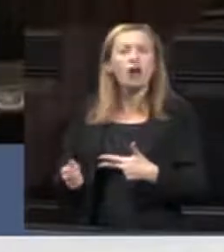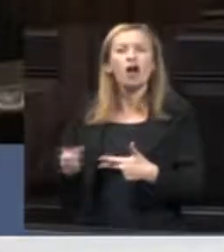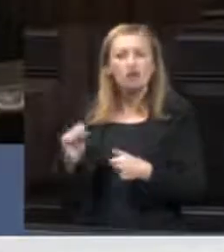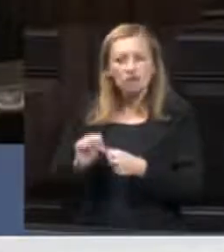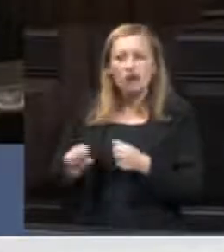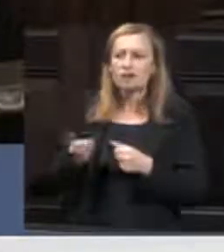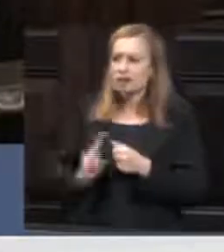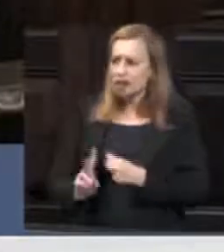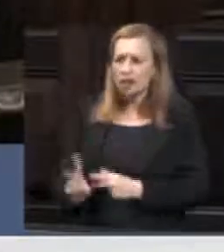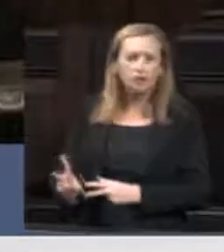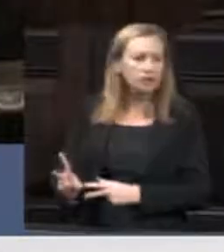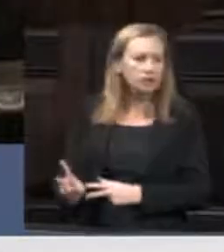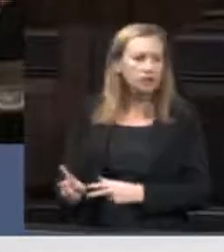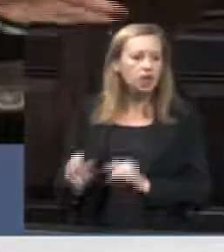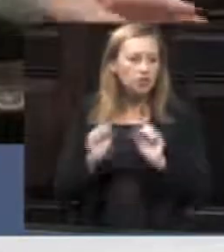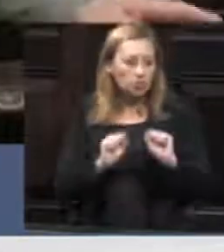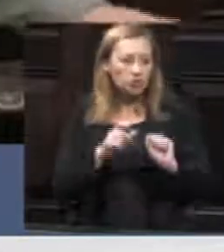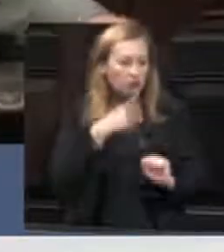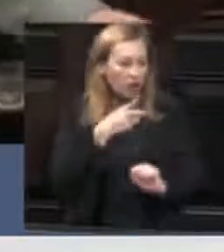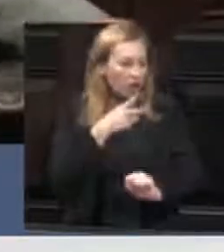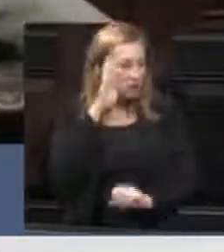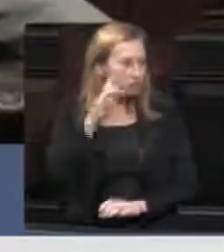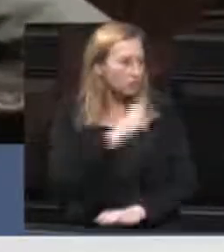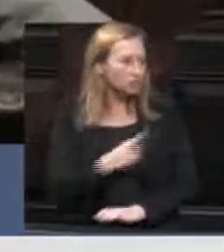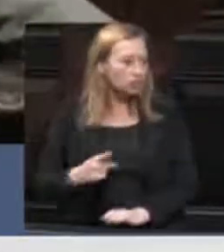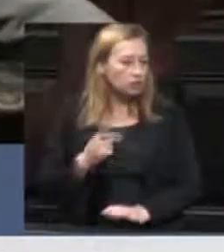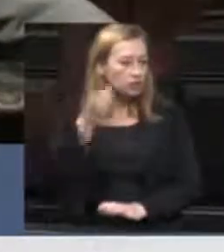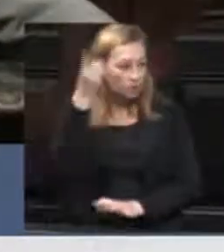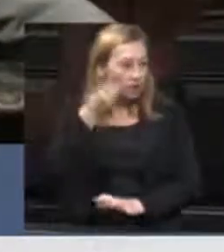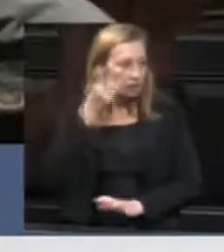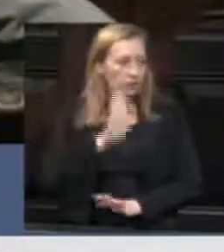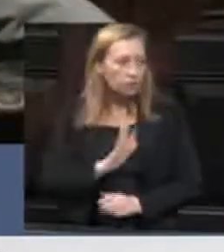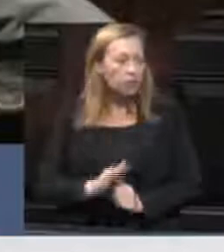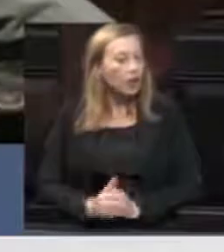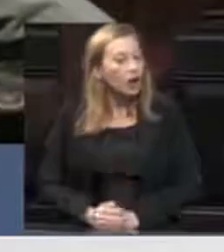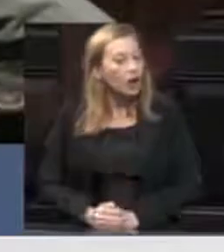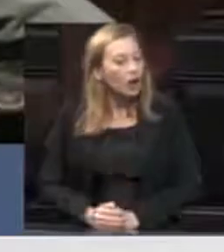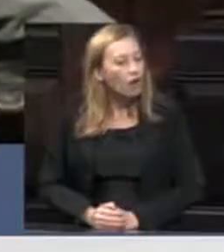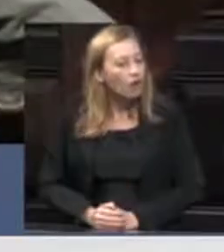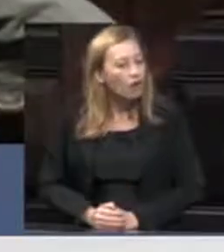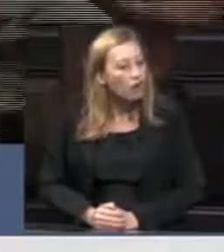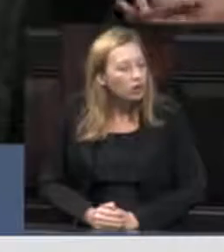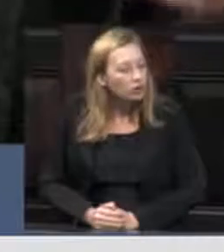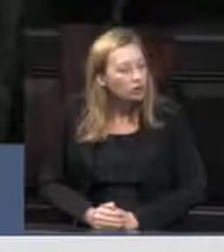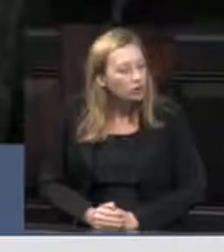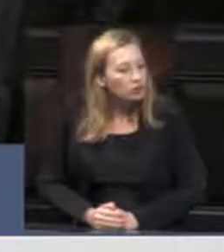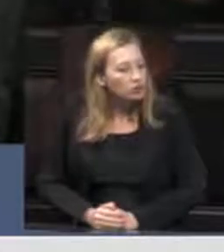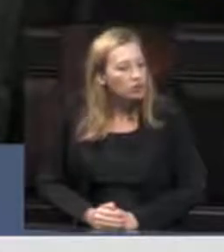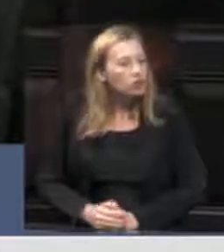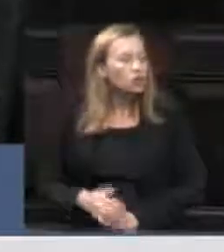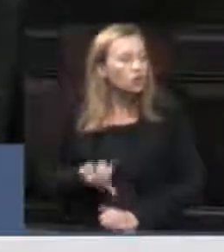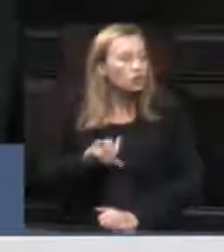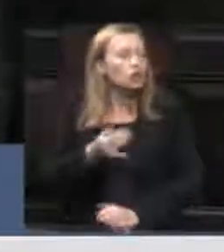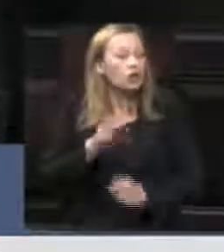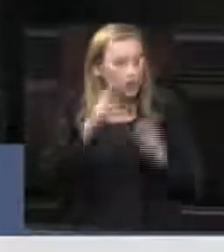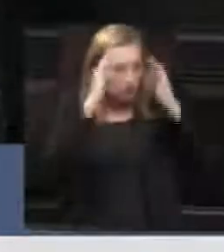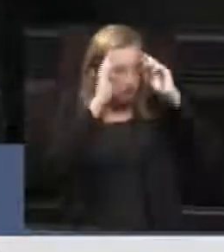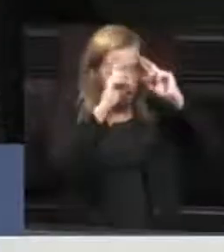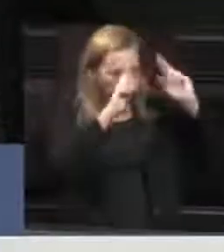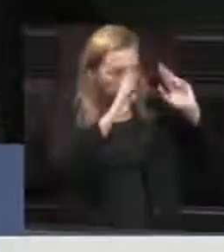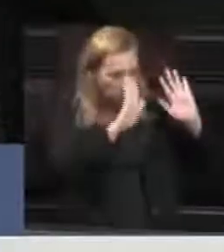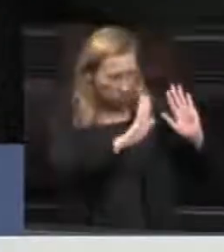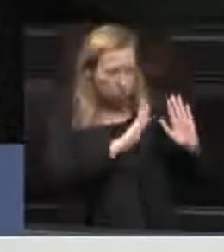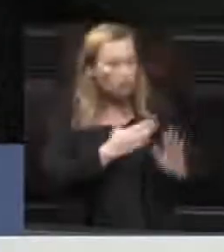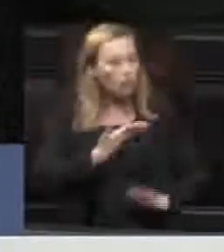seguidamente. O senhor me dá uma parte, deputado, por gentileza? Perfeitamente. Senhor, Vossa Excelência, eu tenho muito respeito por Vossa Excelência. A recíproca